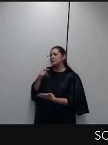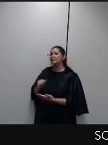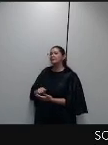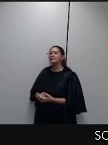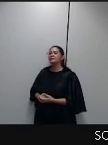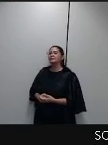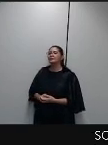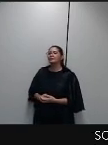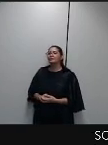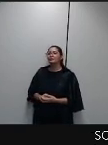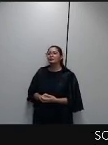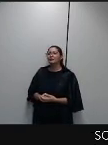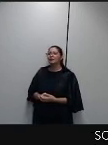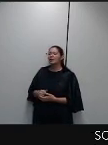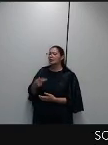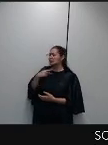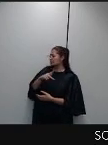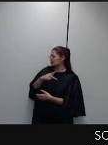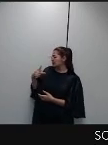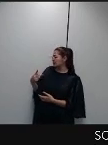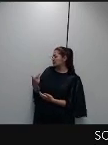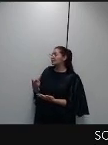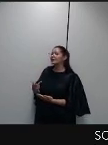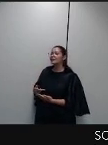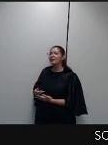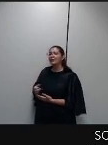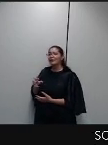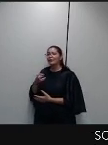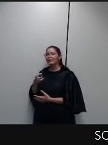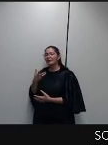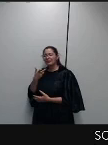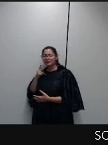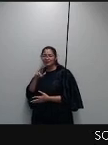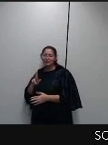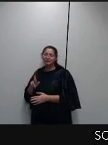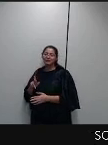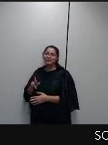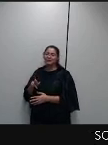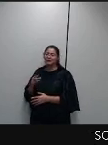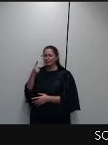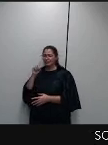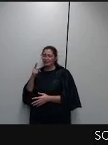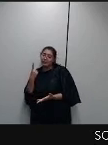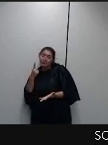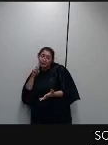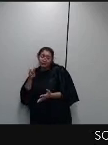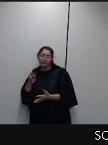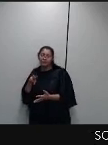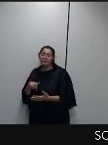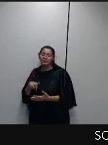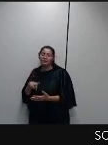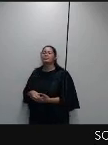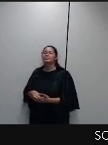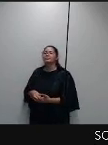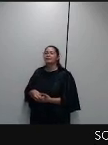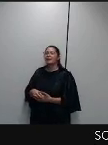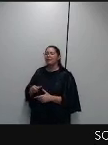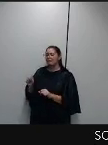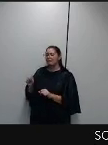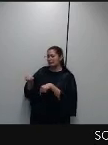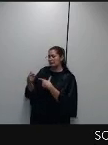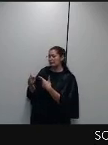oi Su Presidente é um caso realmente interessante e aqui